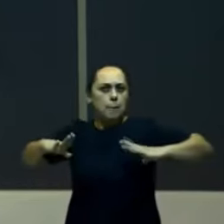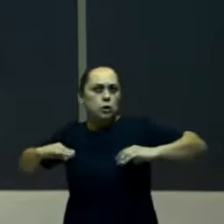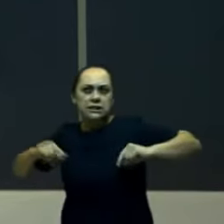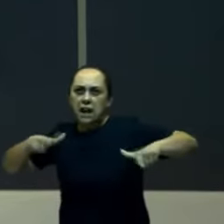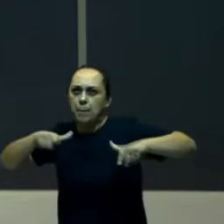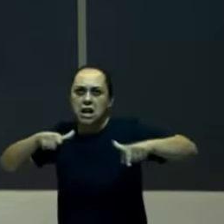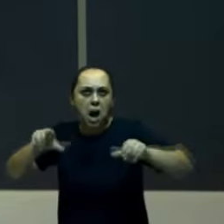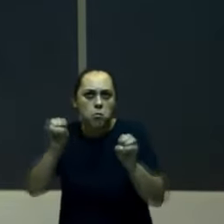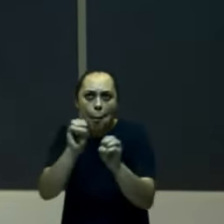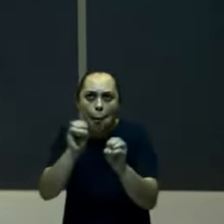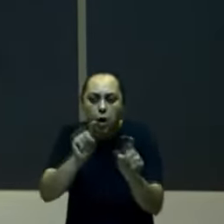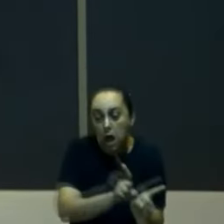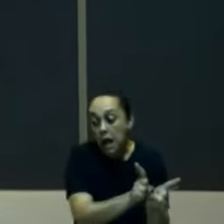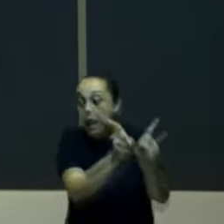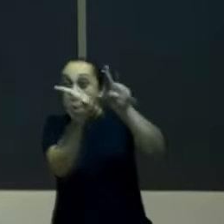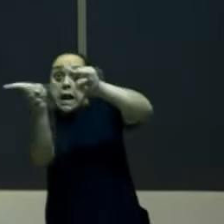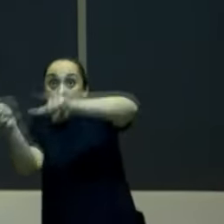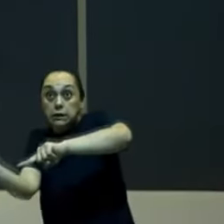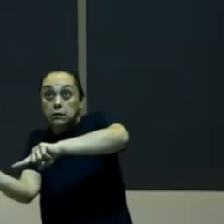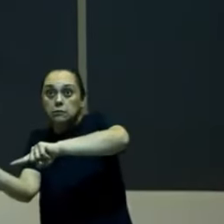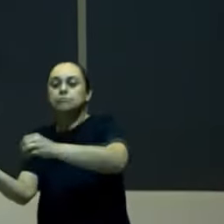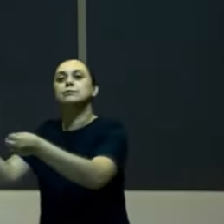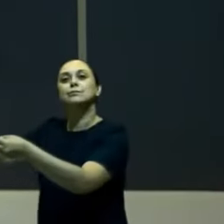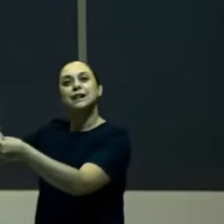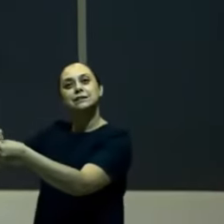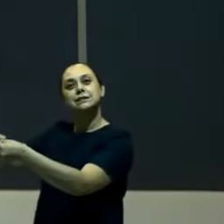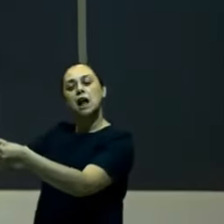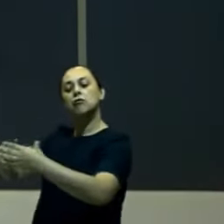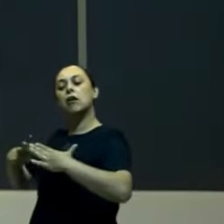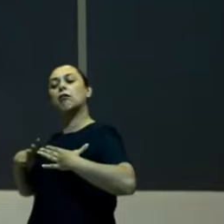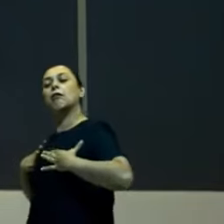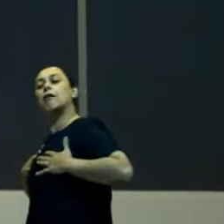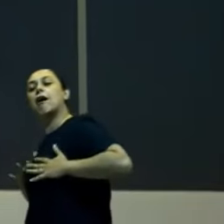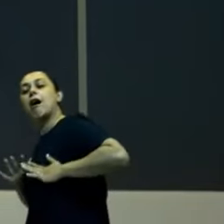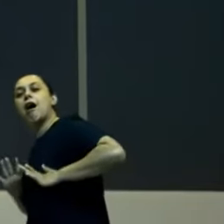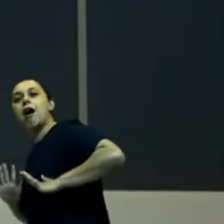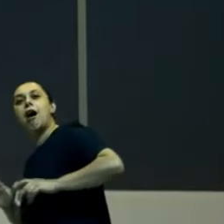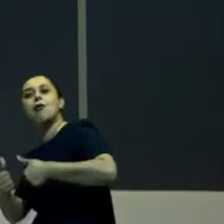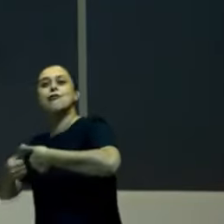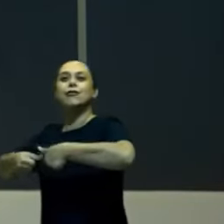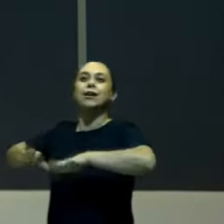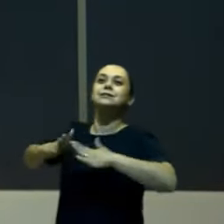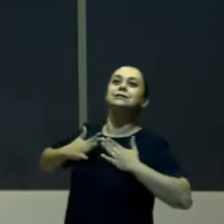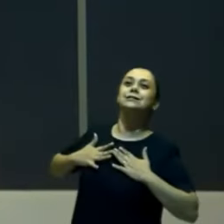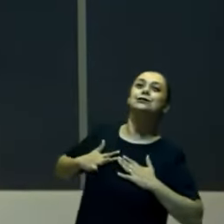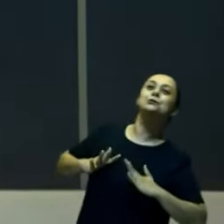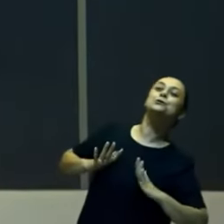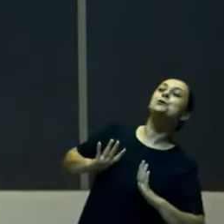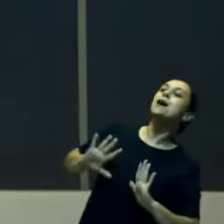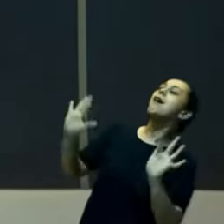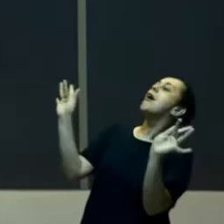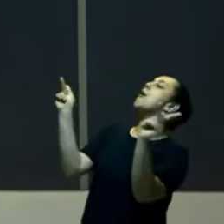condições, principalmente aqueles veteranos de guerra, eles buscavam passar os seus últimos dias de